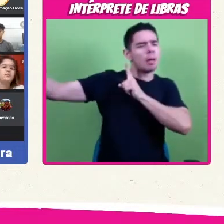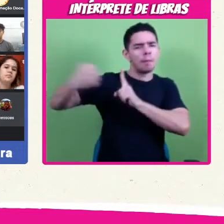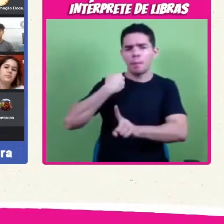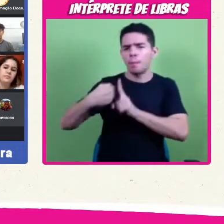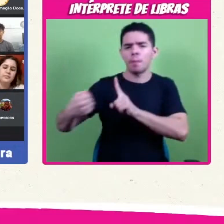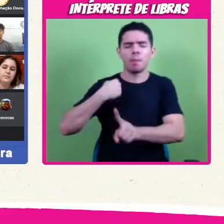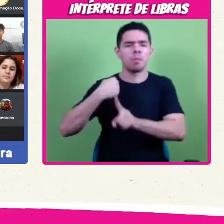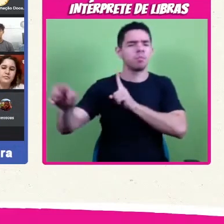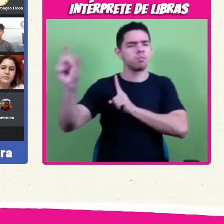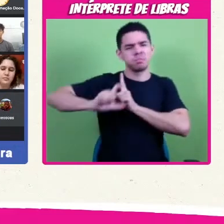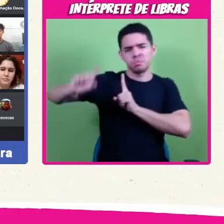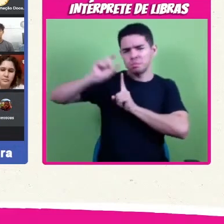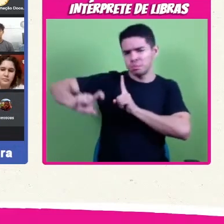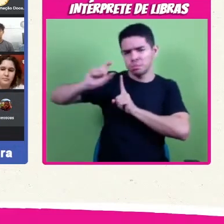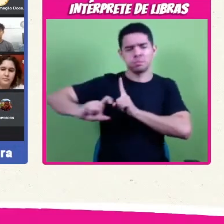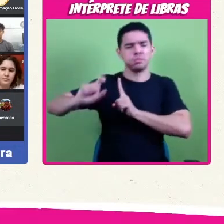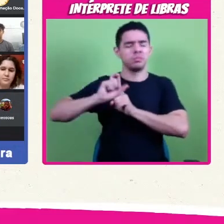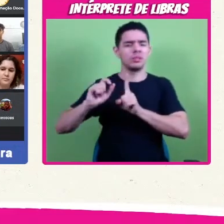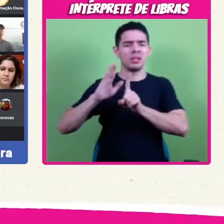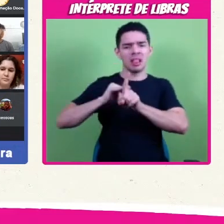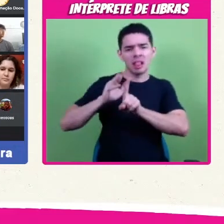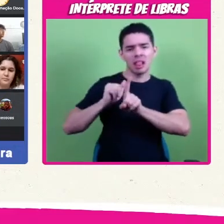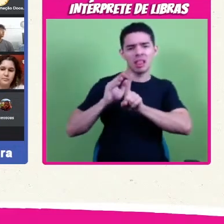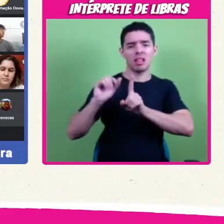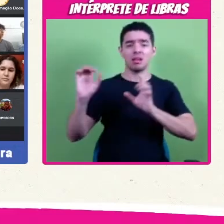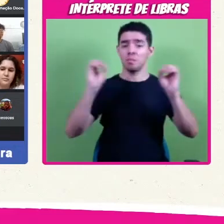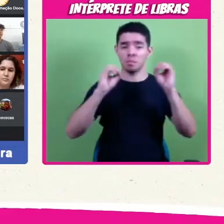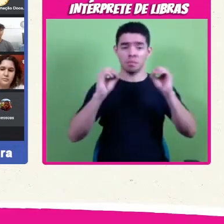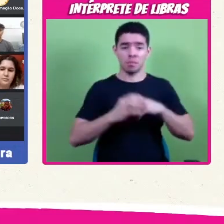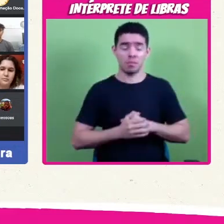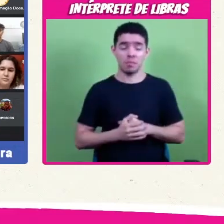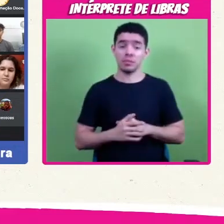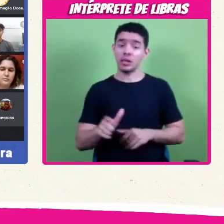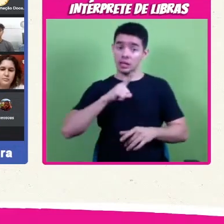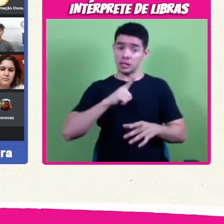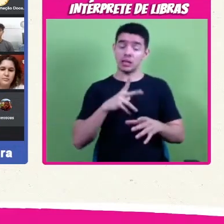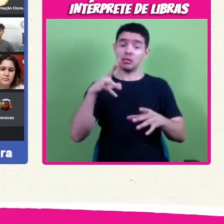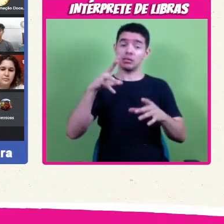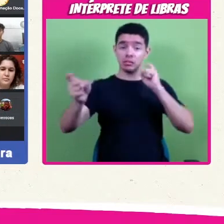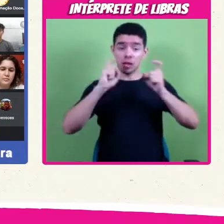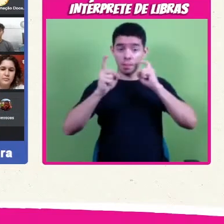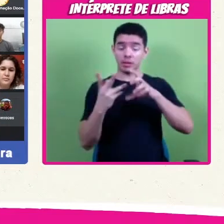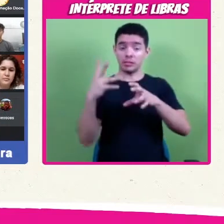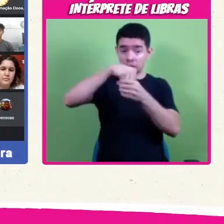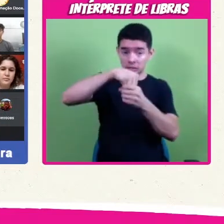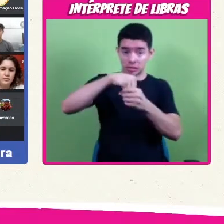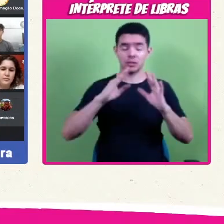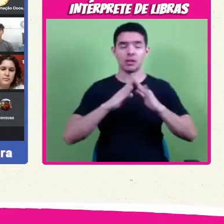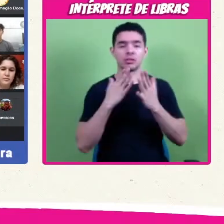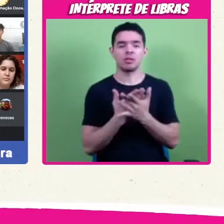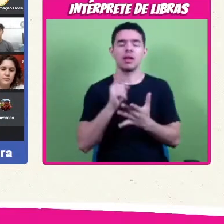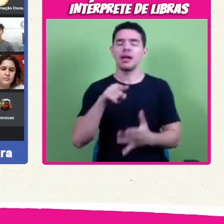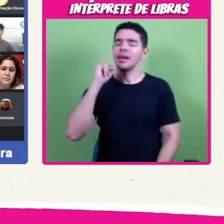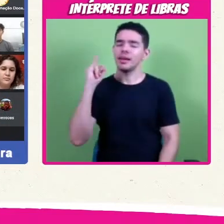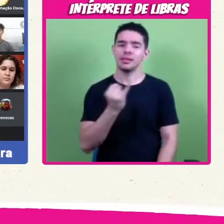sem sofrer assédio. Então, trazer esse debate para dentro do cerne da escola é